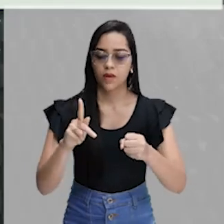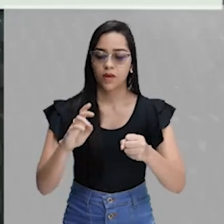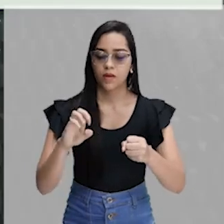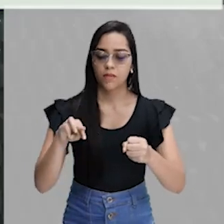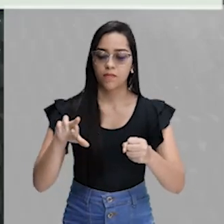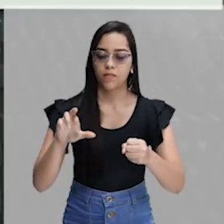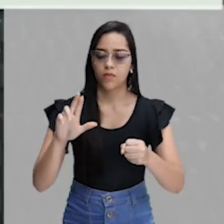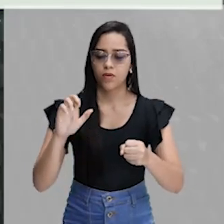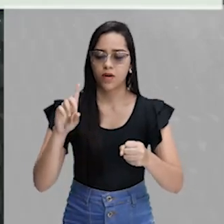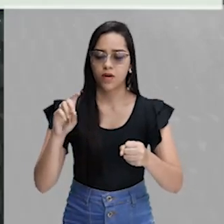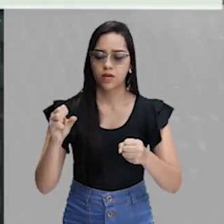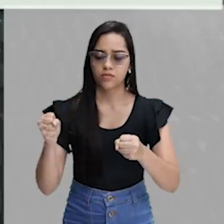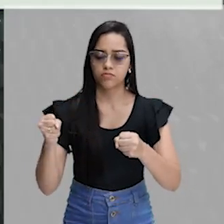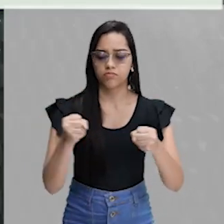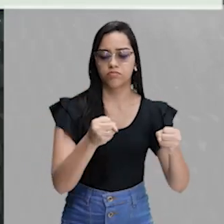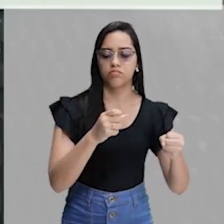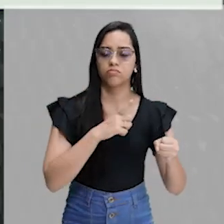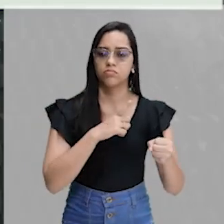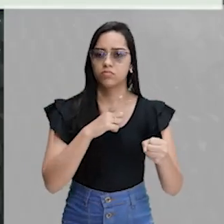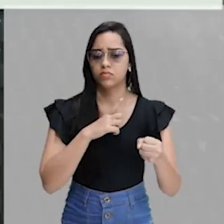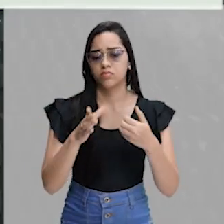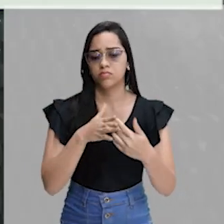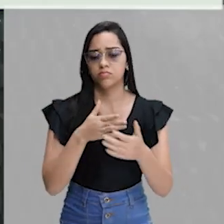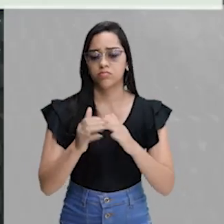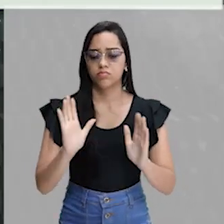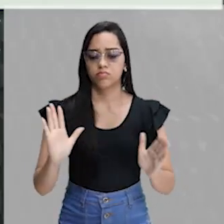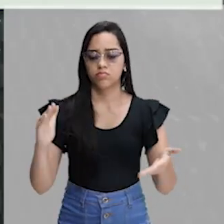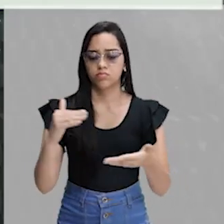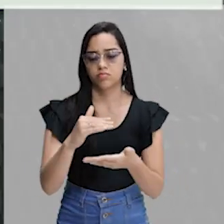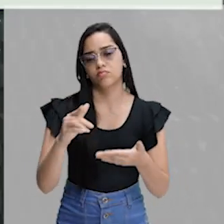Então, vou colocar aqui um objeto qualquer.